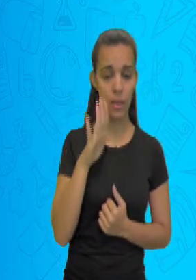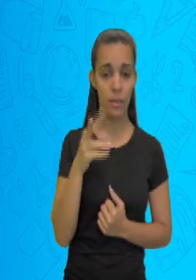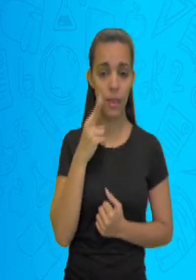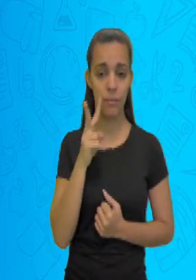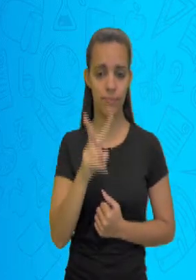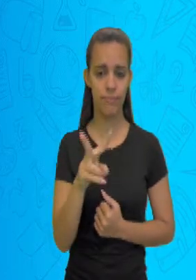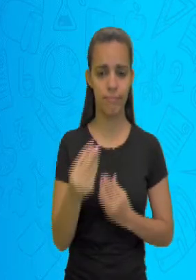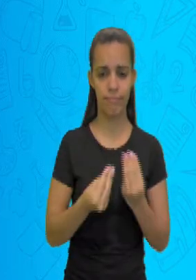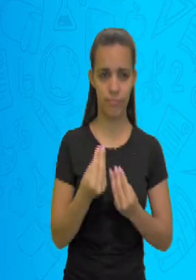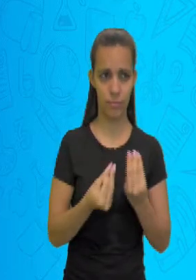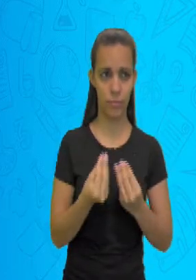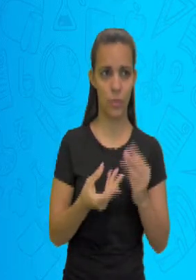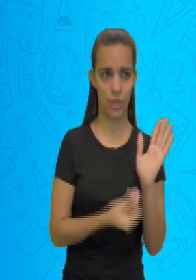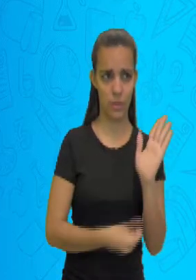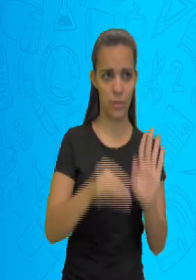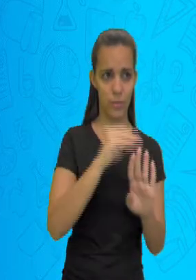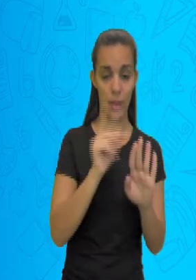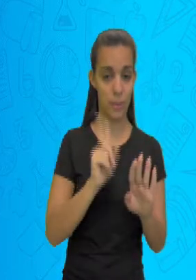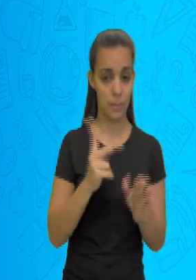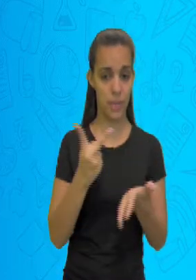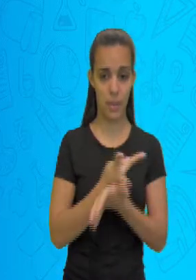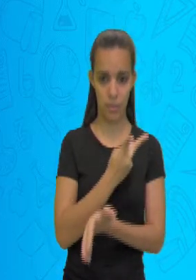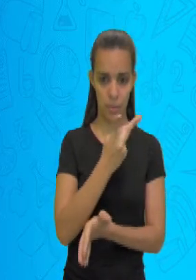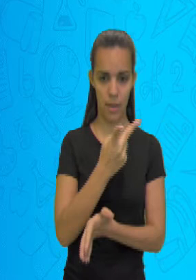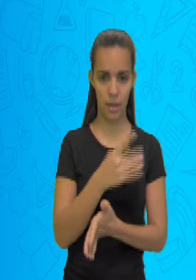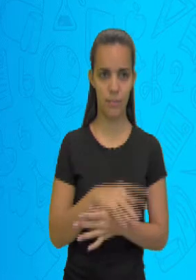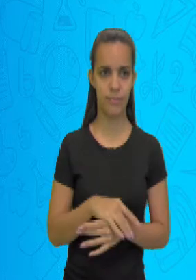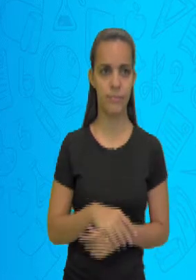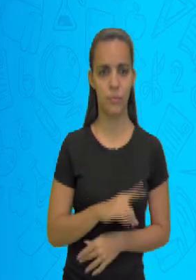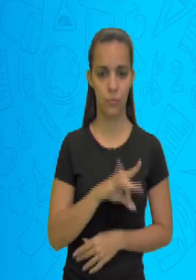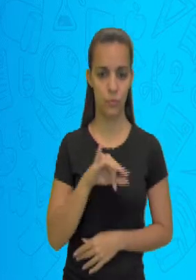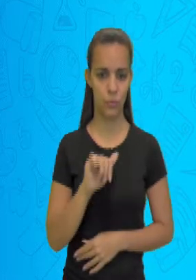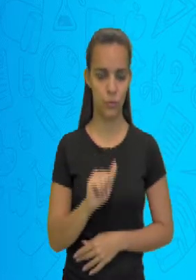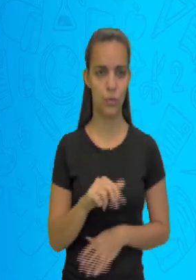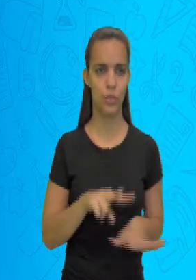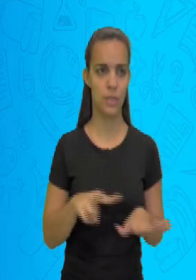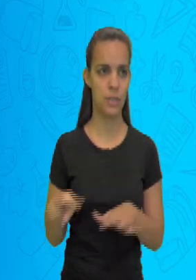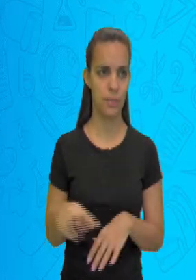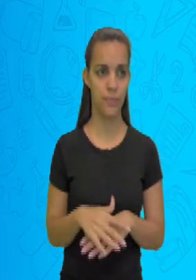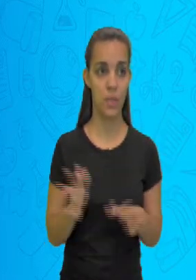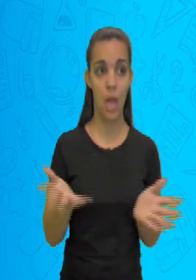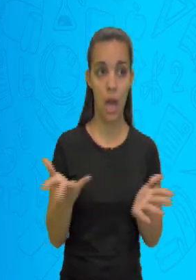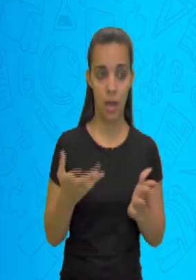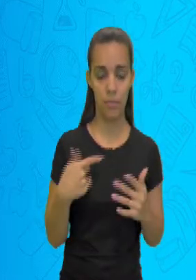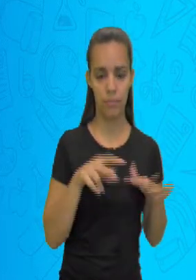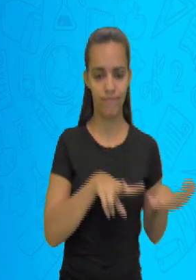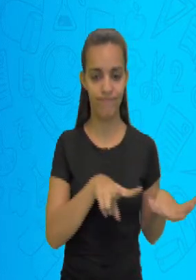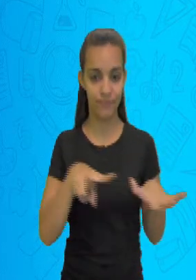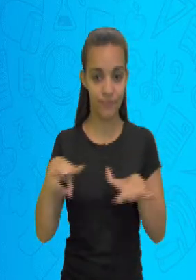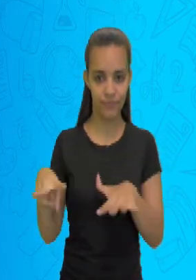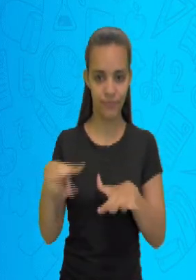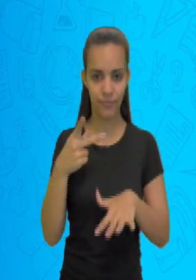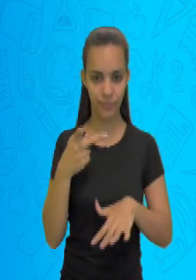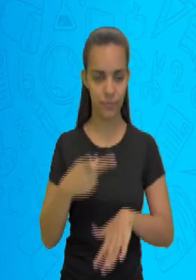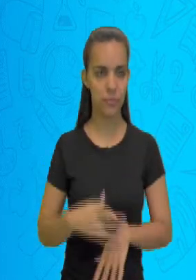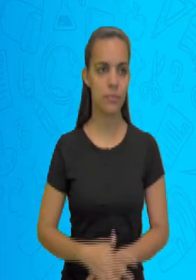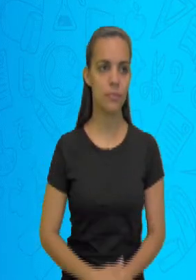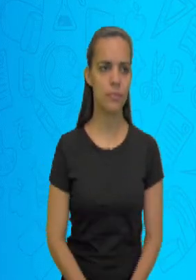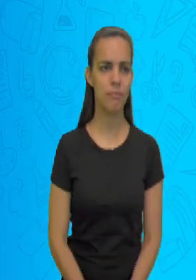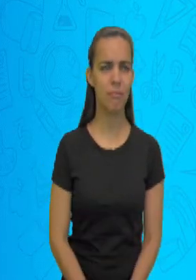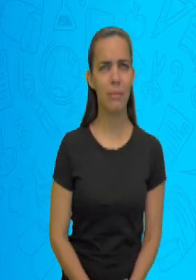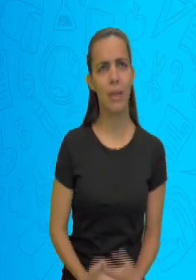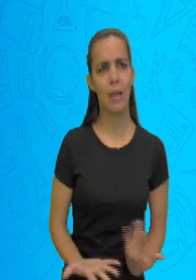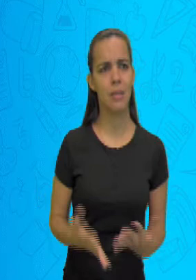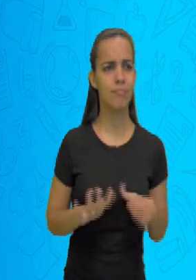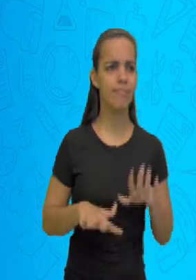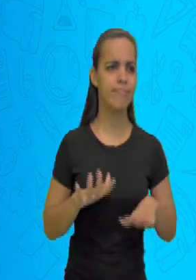calendário, para não errar a data nem o dia da semana. Então, agora vamos falar um pouquinho sobre as semanas. Geralmente, a